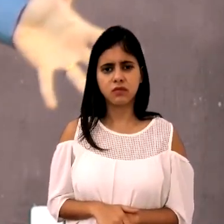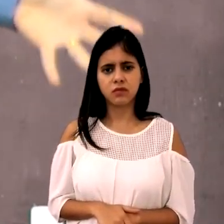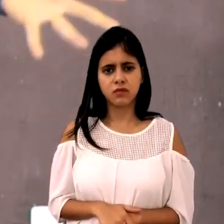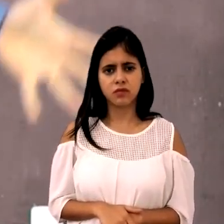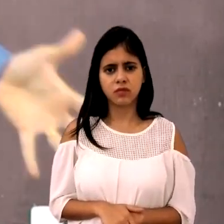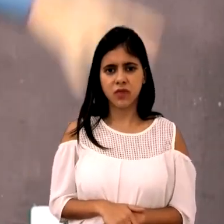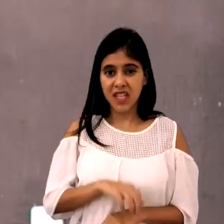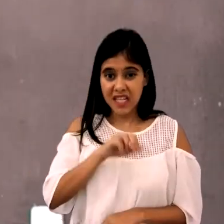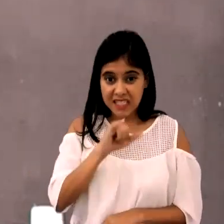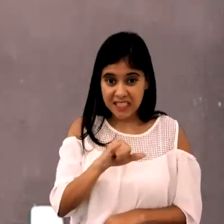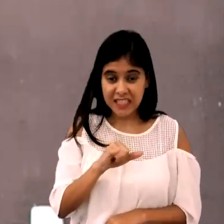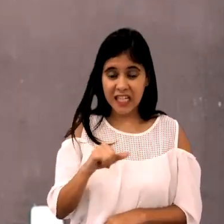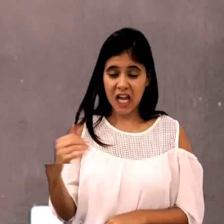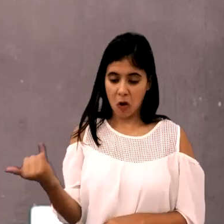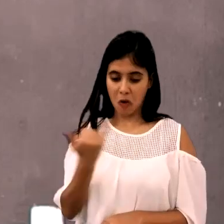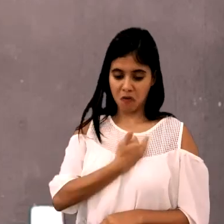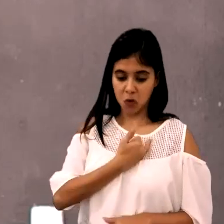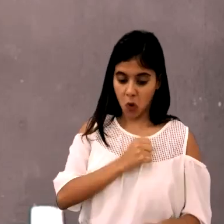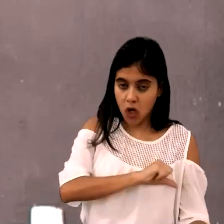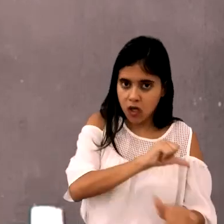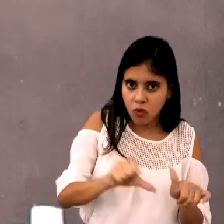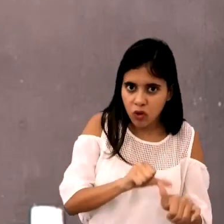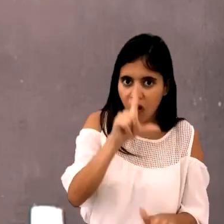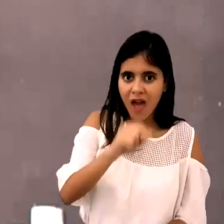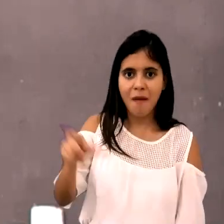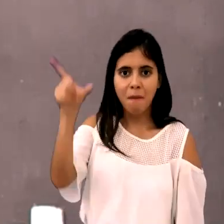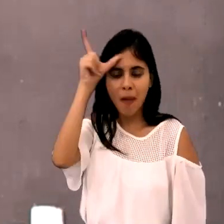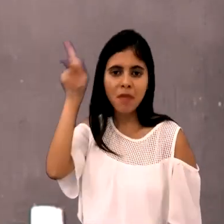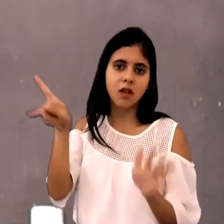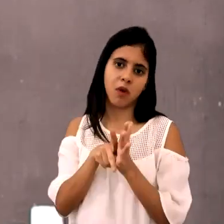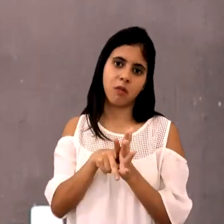É um demônio do teu coração.